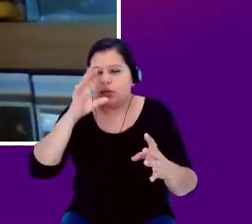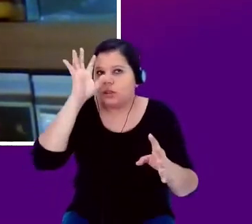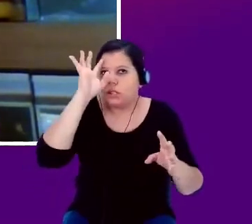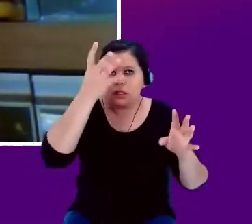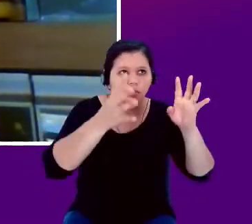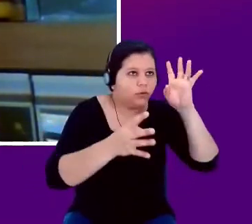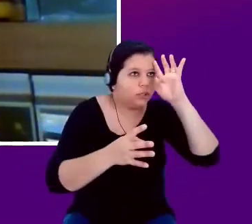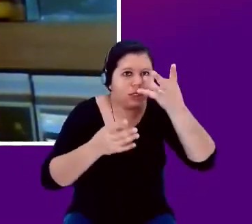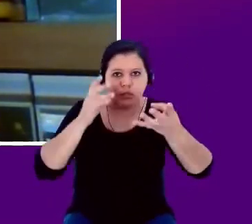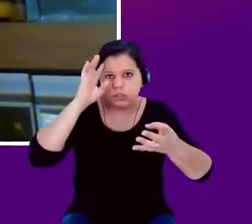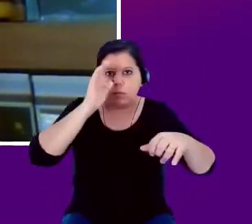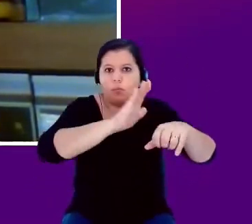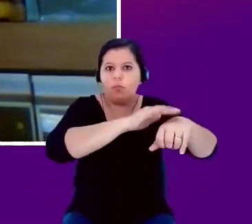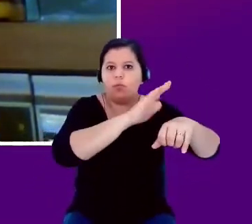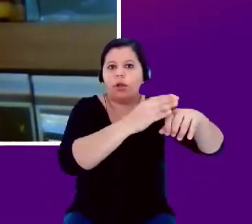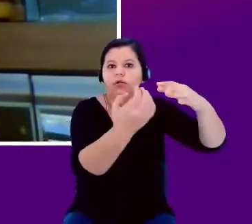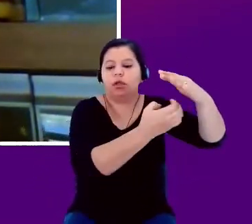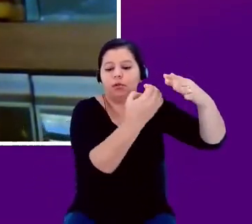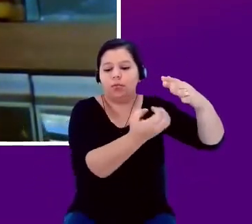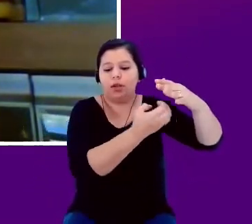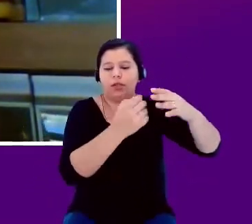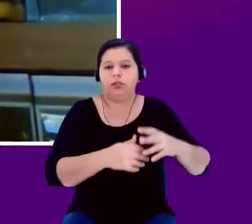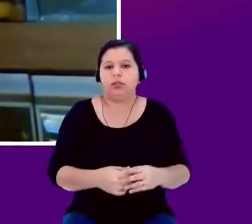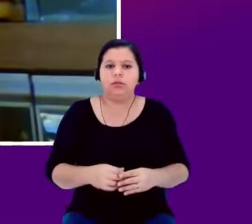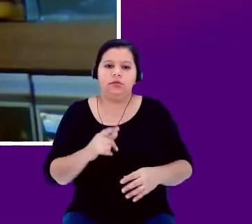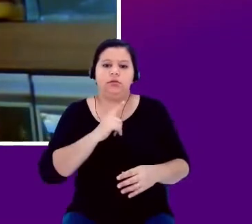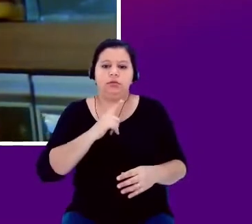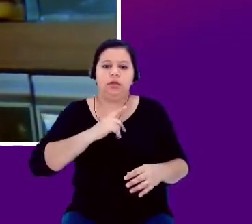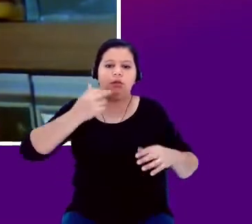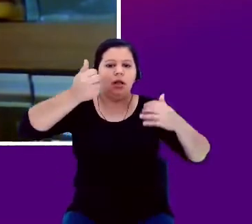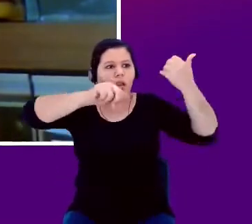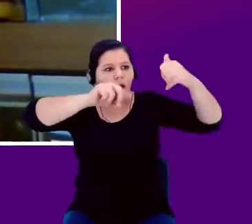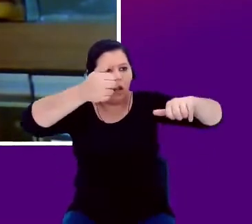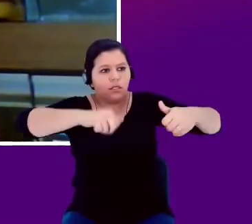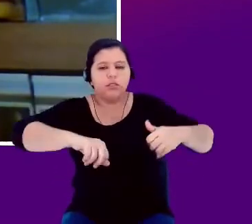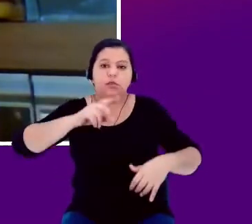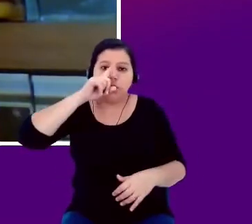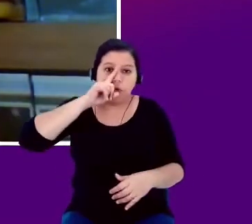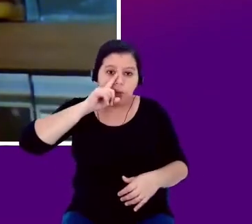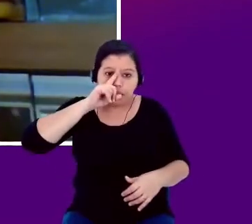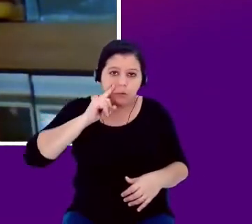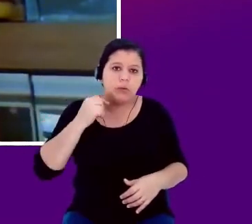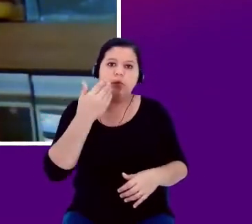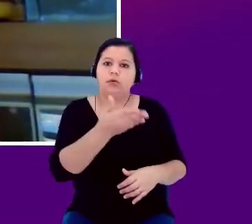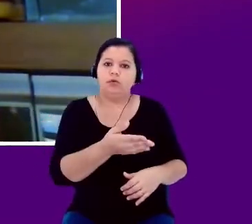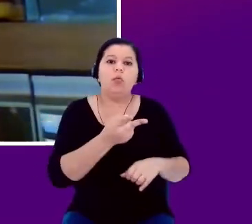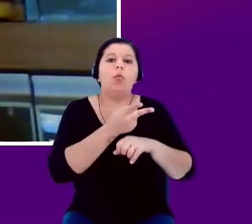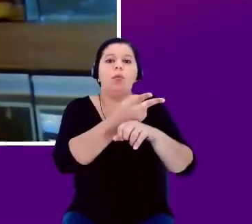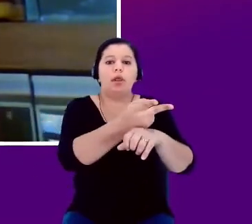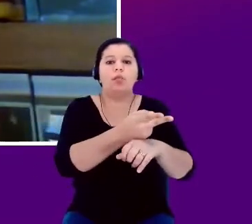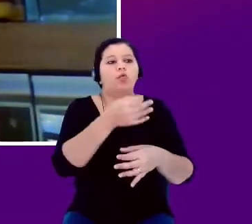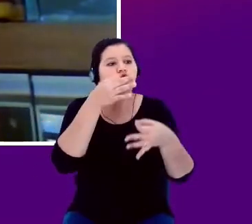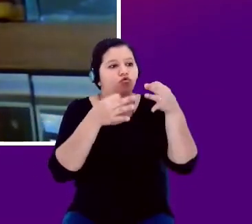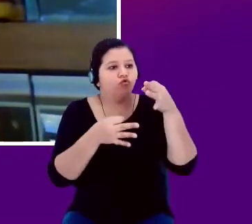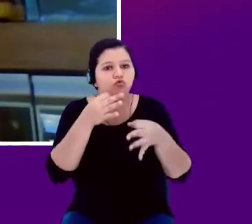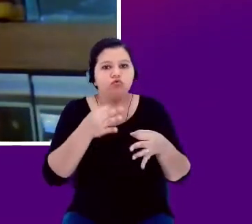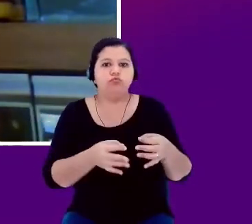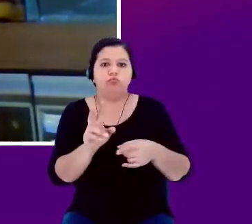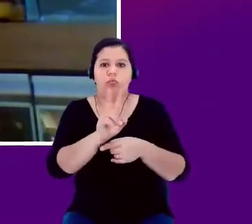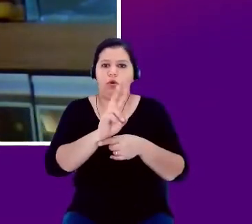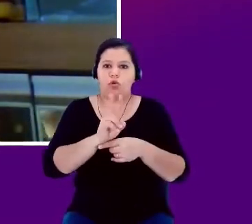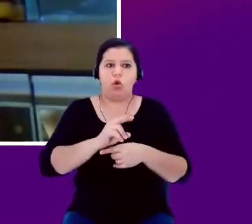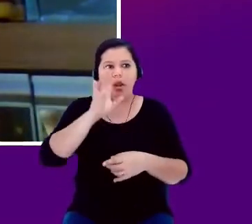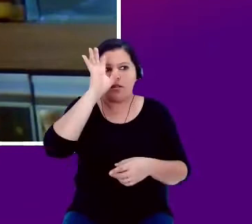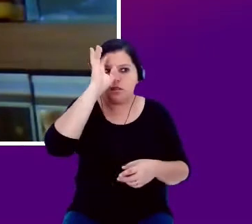por parte das empresas do setor, onde há análise dos riscos e se determina um prêmio justo, monitora-se essa